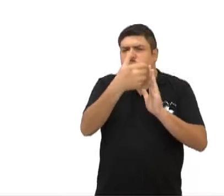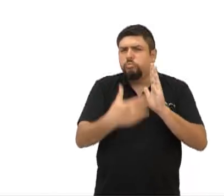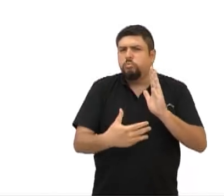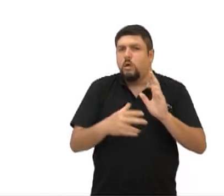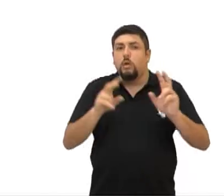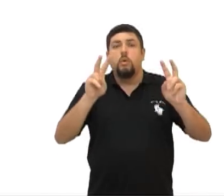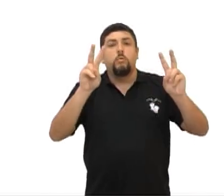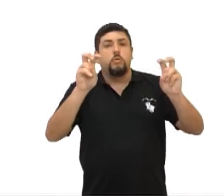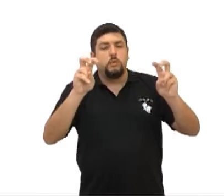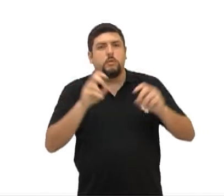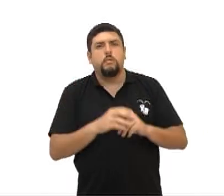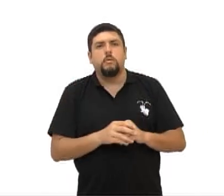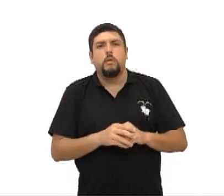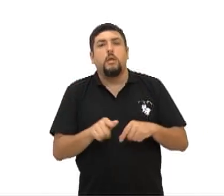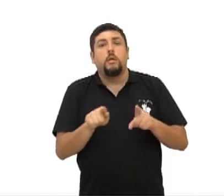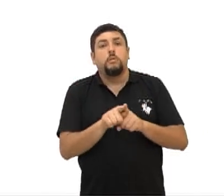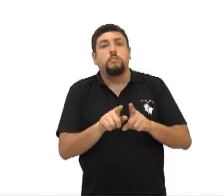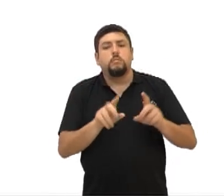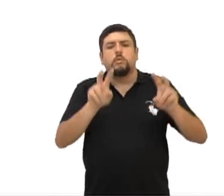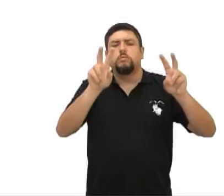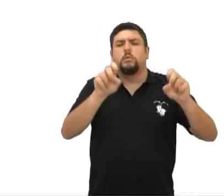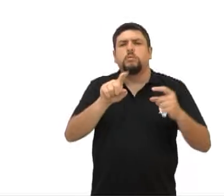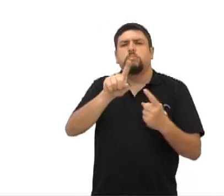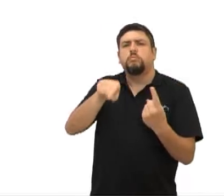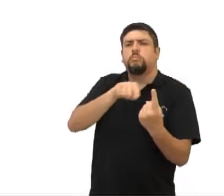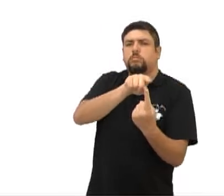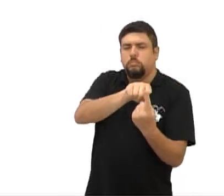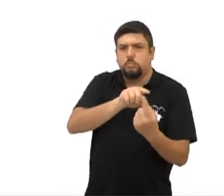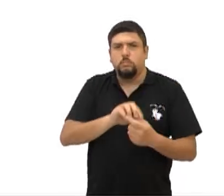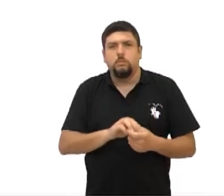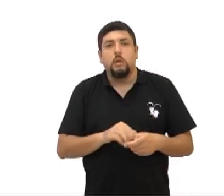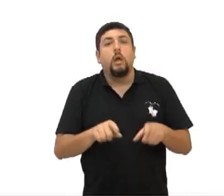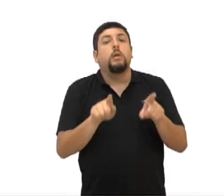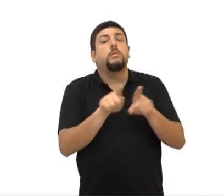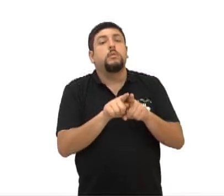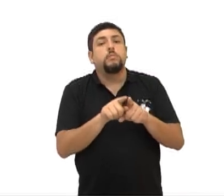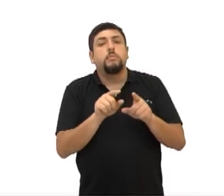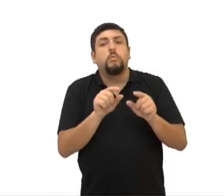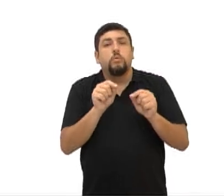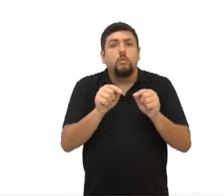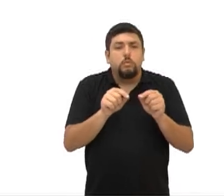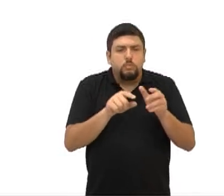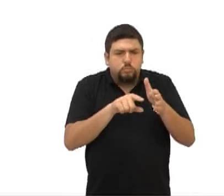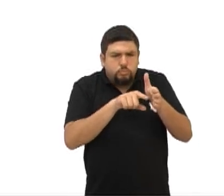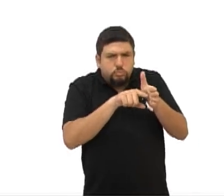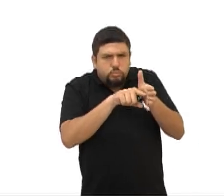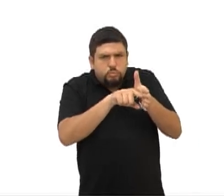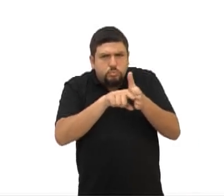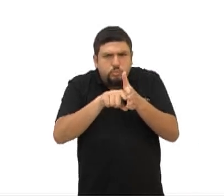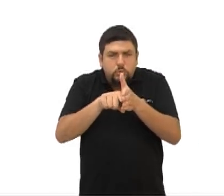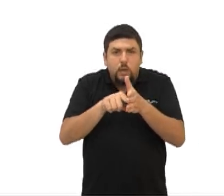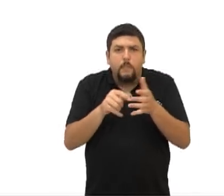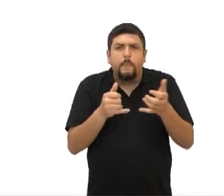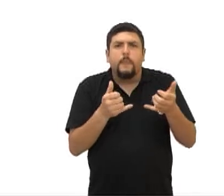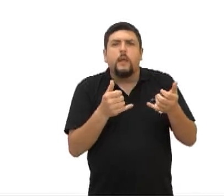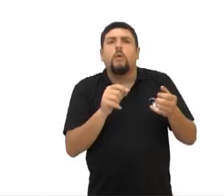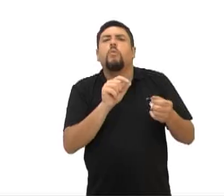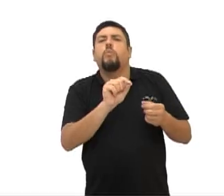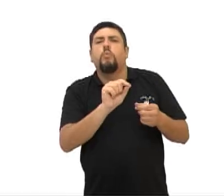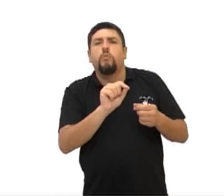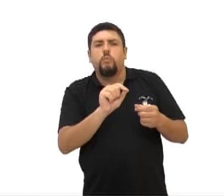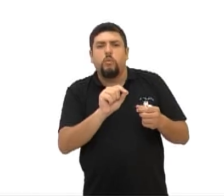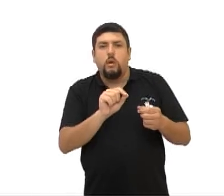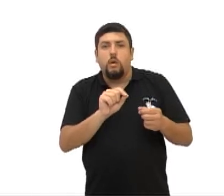a finalidade do texto, vamos localizar informações explícitas, que são aquelas